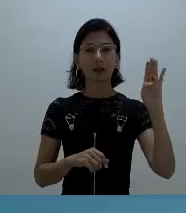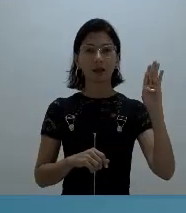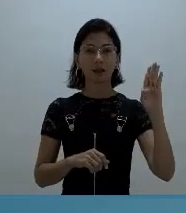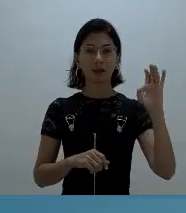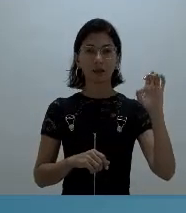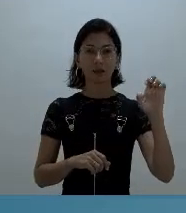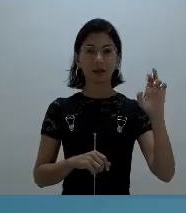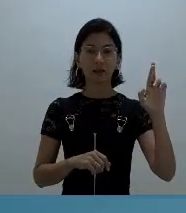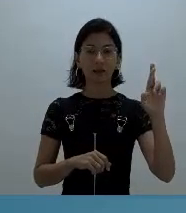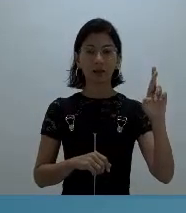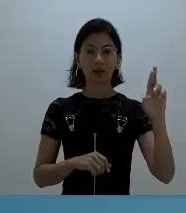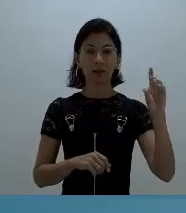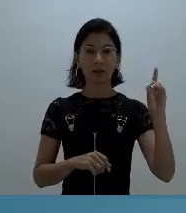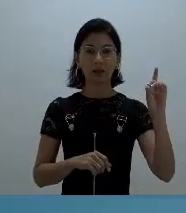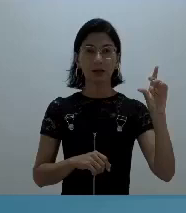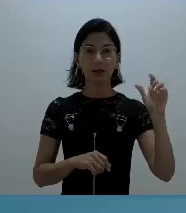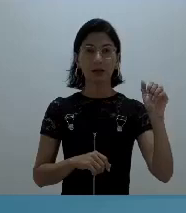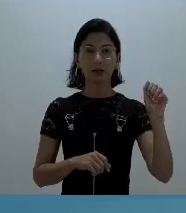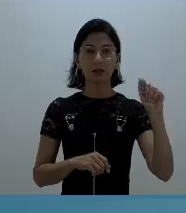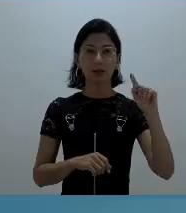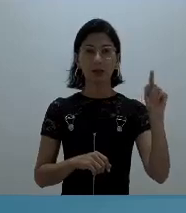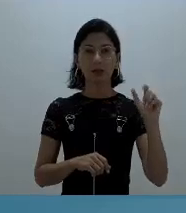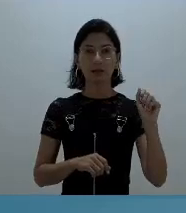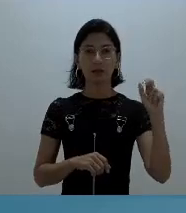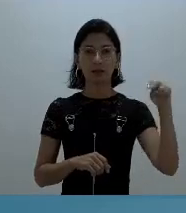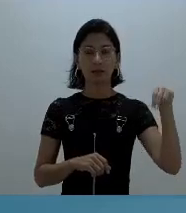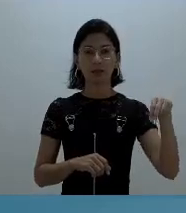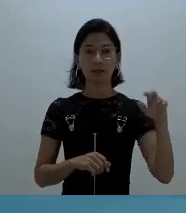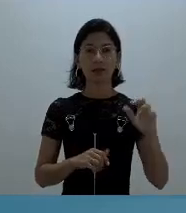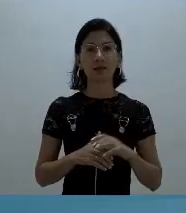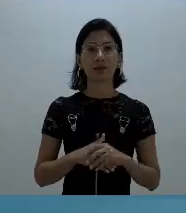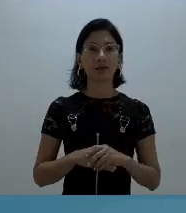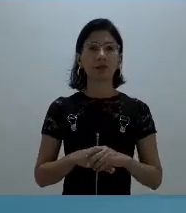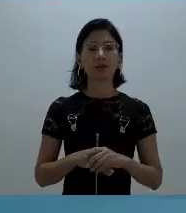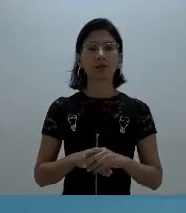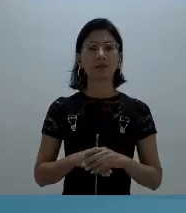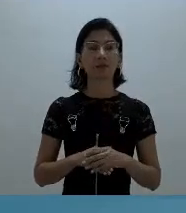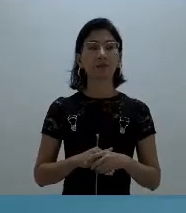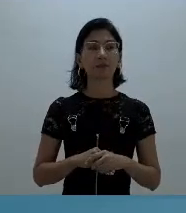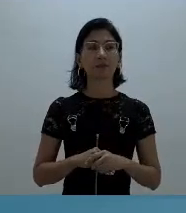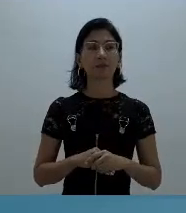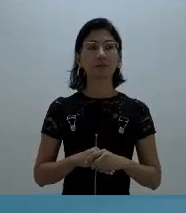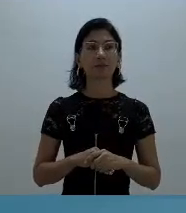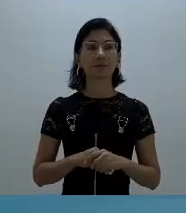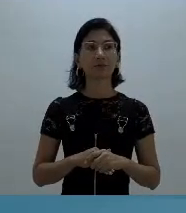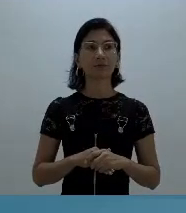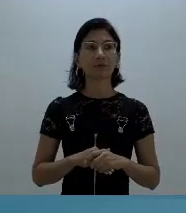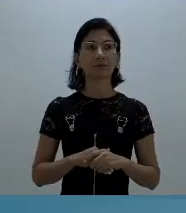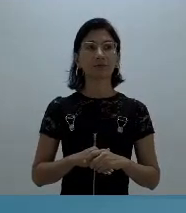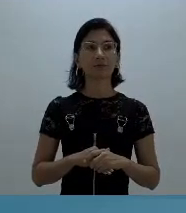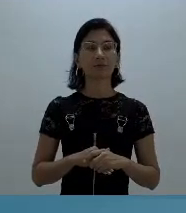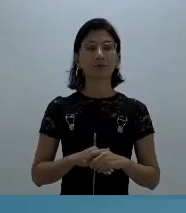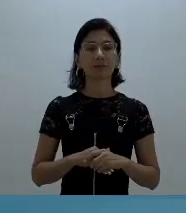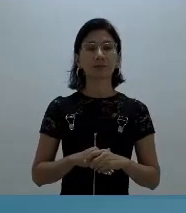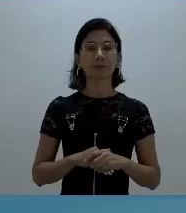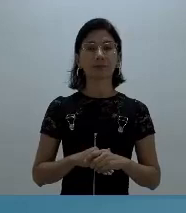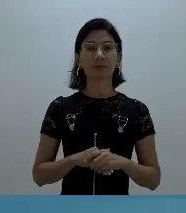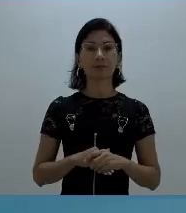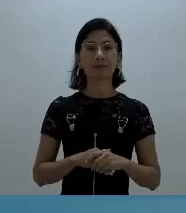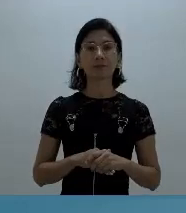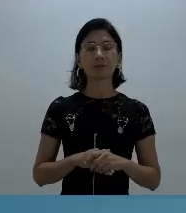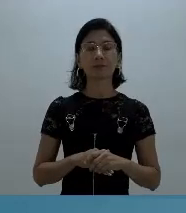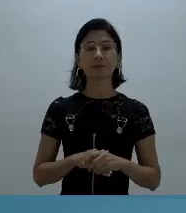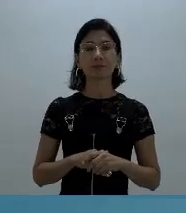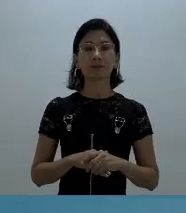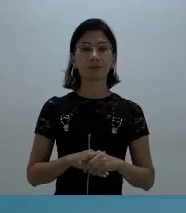Pinheiro, OAB São Paulo, Regina Rezende Ambrosio, OAB São Paulo. Relator vice-presidente, objeto é